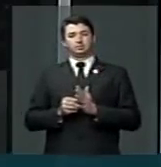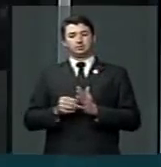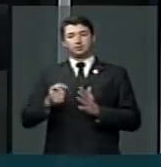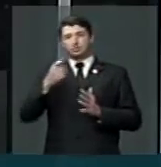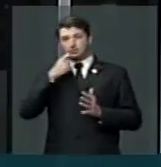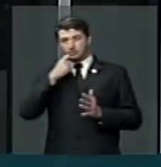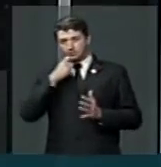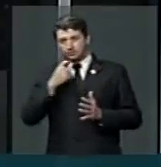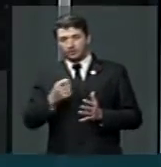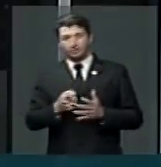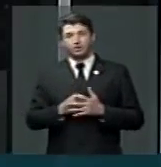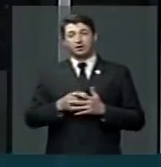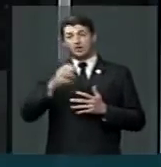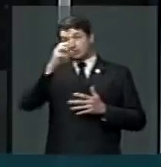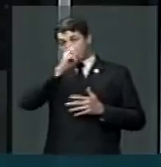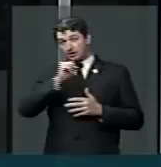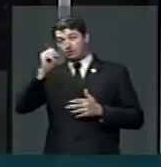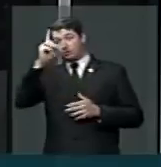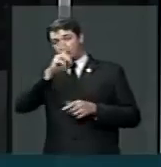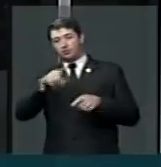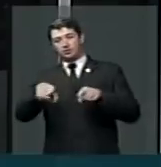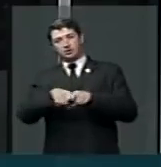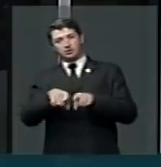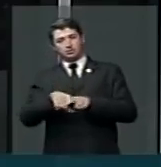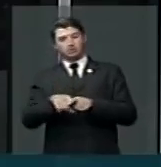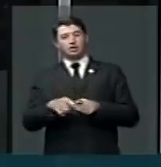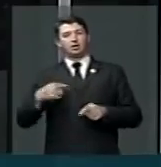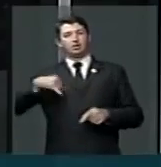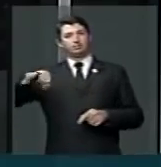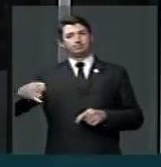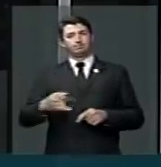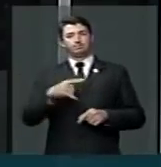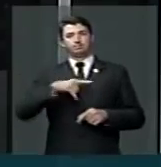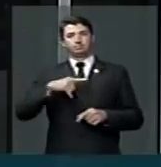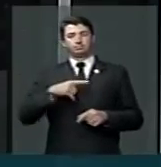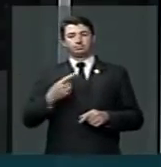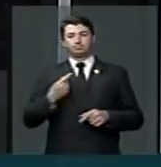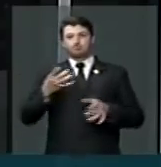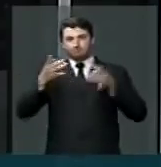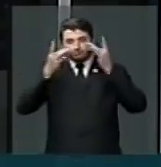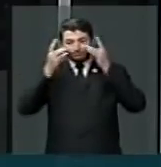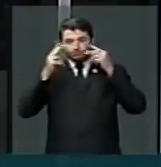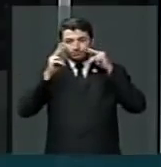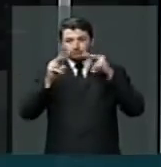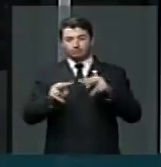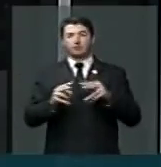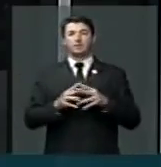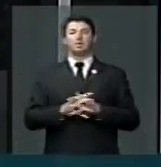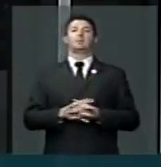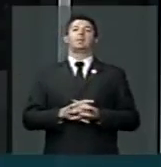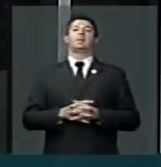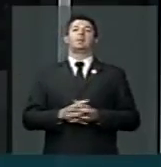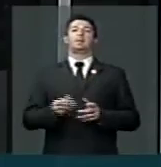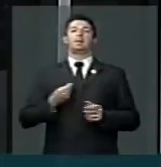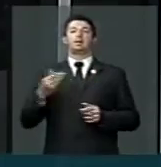sexta-feira, no sábado e domingo. Tive a oportunidade de presenciar,